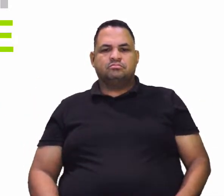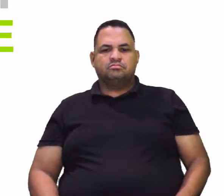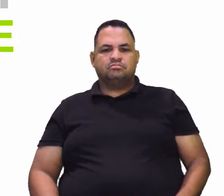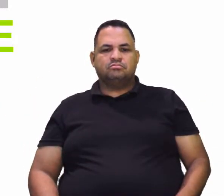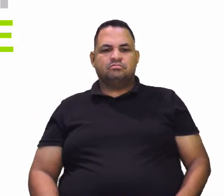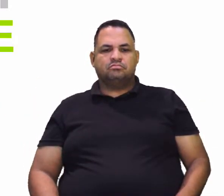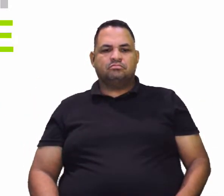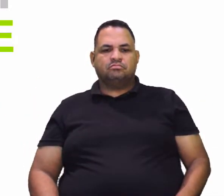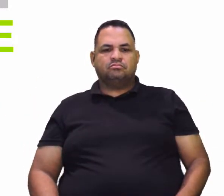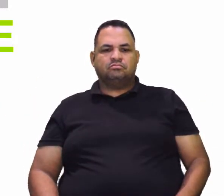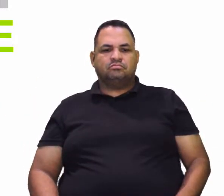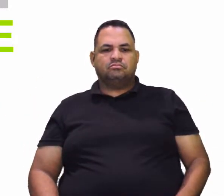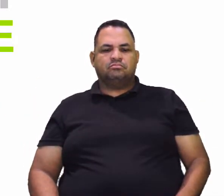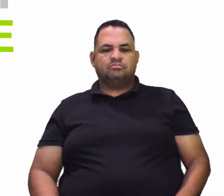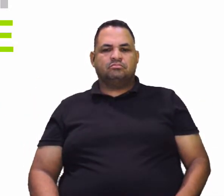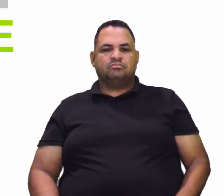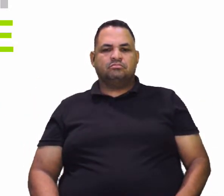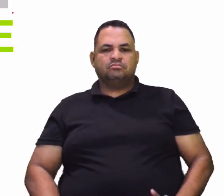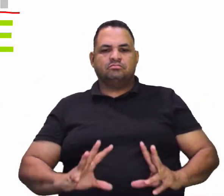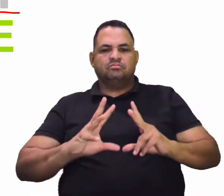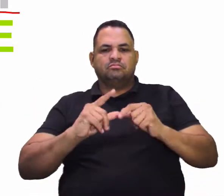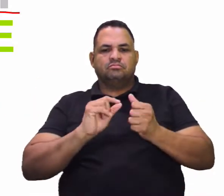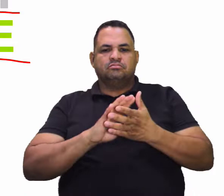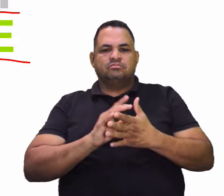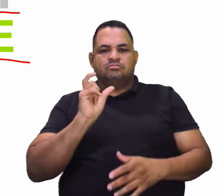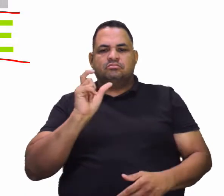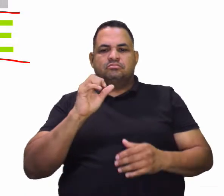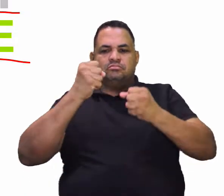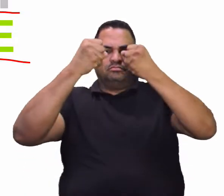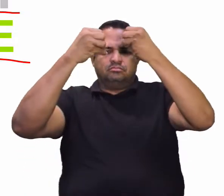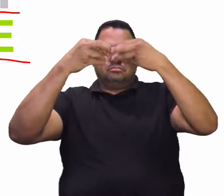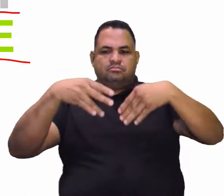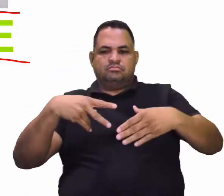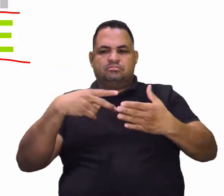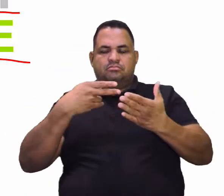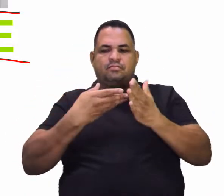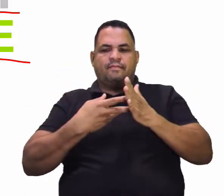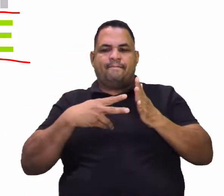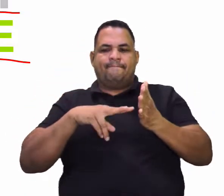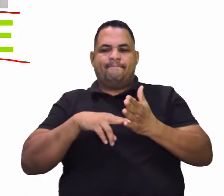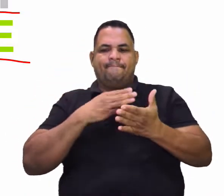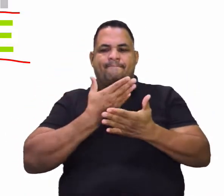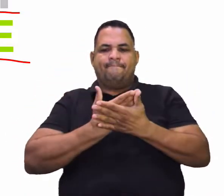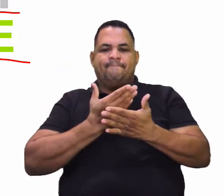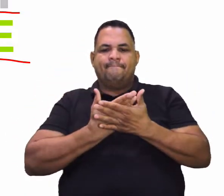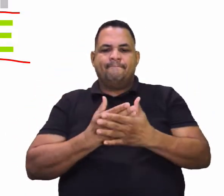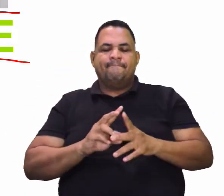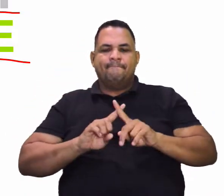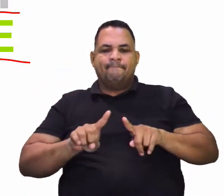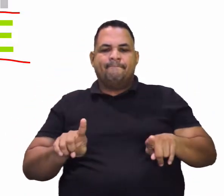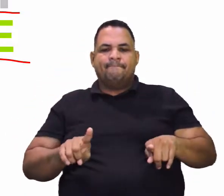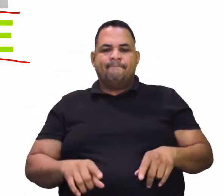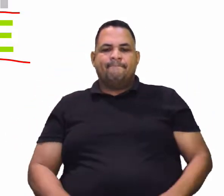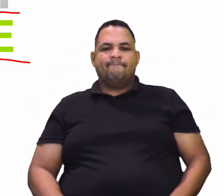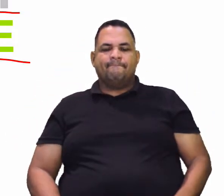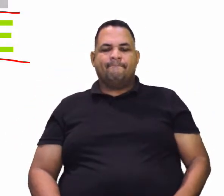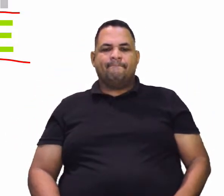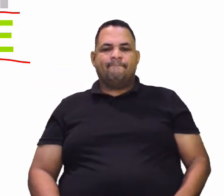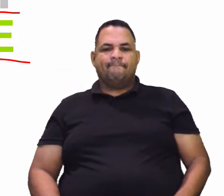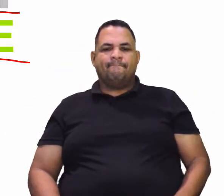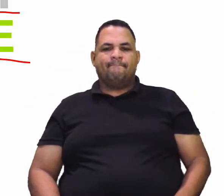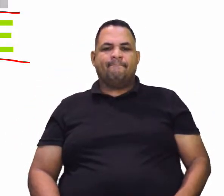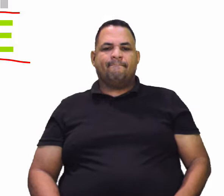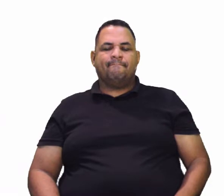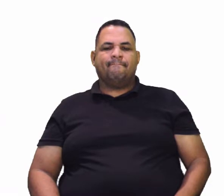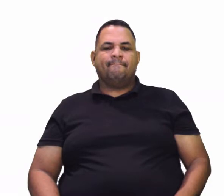going to, want. Todas as palavras eu vou explicar para vocês o que significa nessa aula. Entretanto, tá, galera? Eu